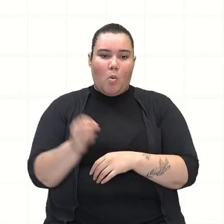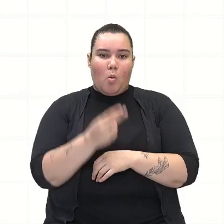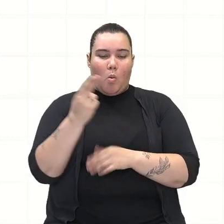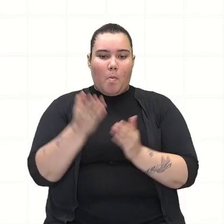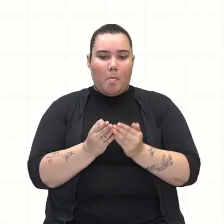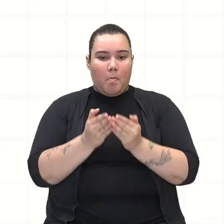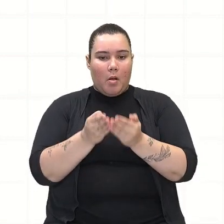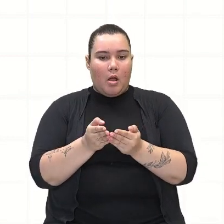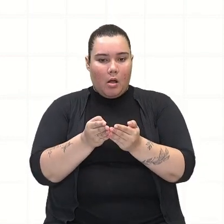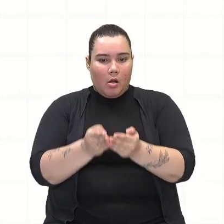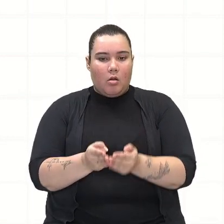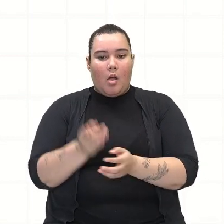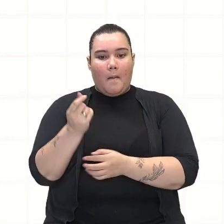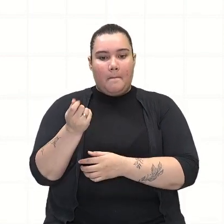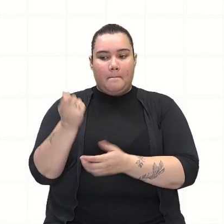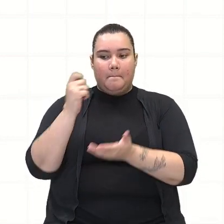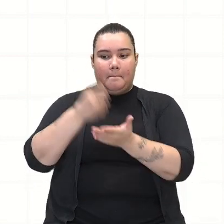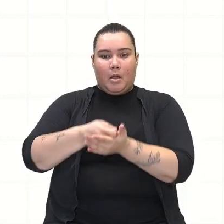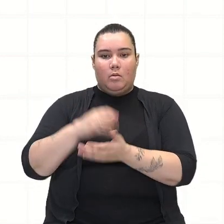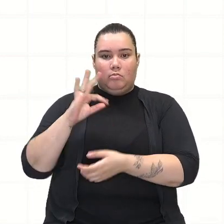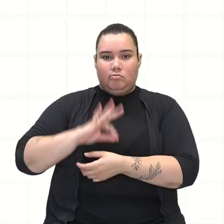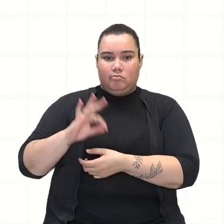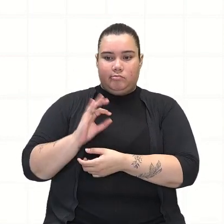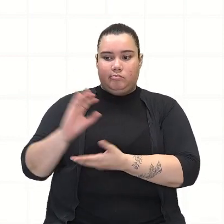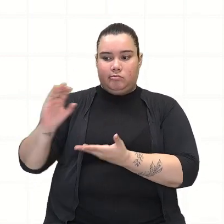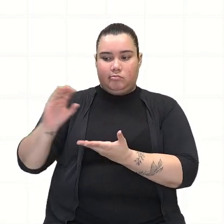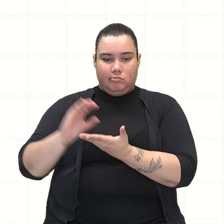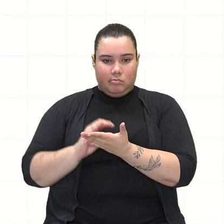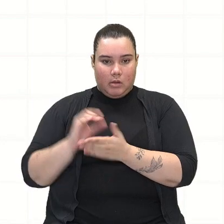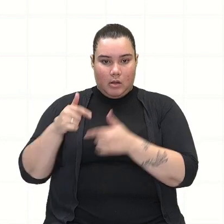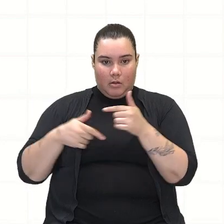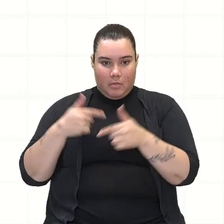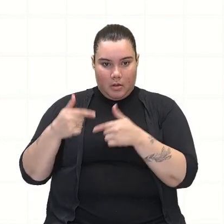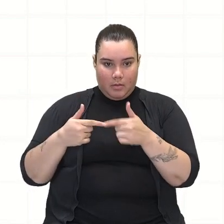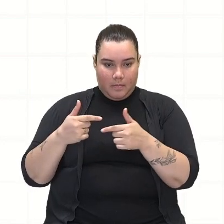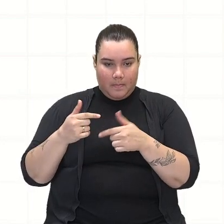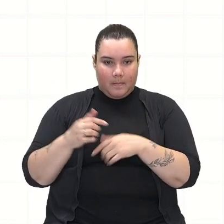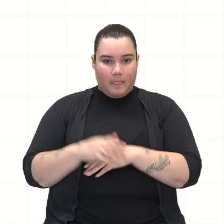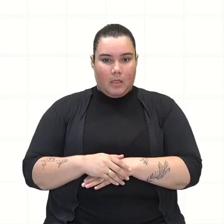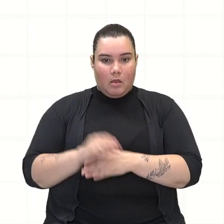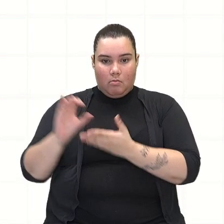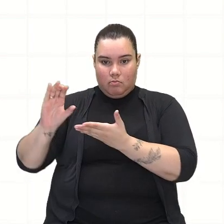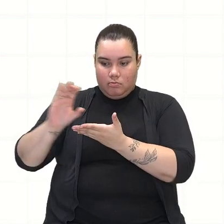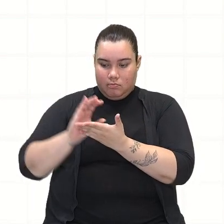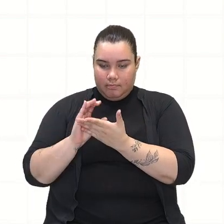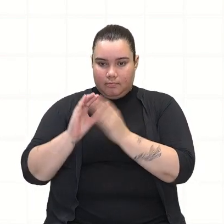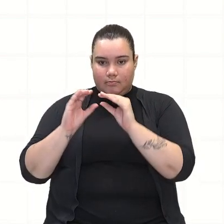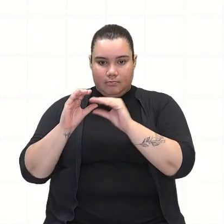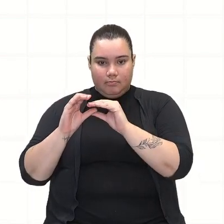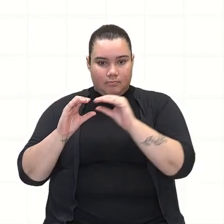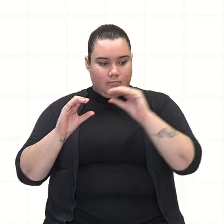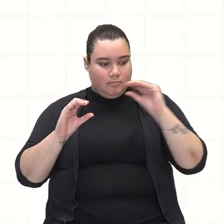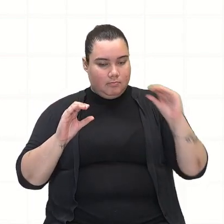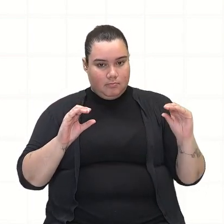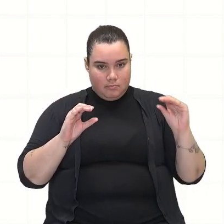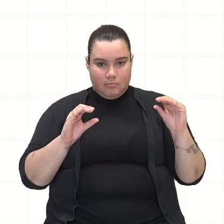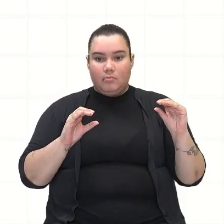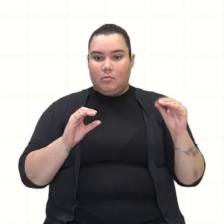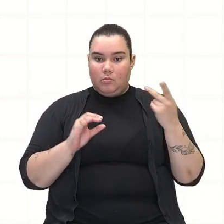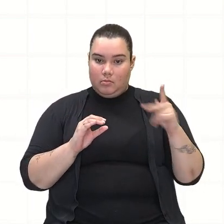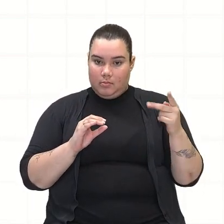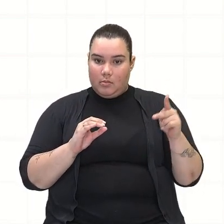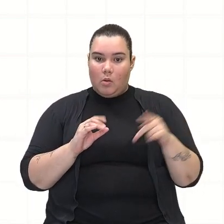barco, e recebiam um pagamento em dinheiro pelo seu trabalho. Uma parte desse ganho era entregue ao seu